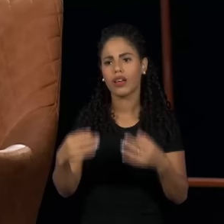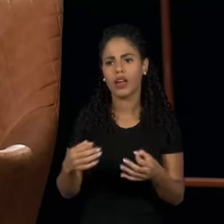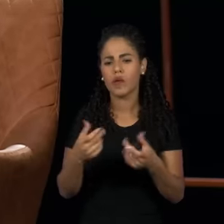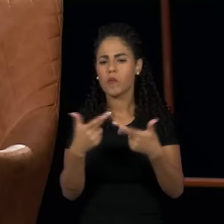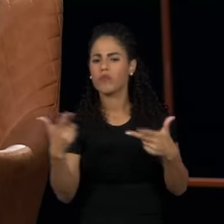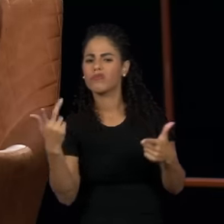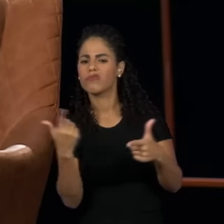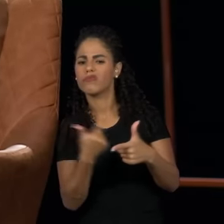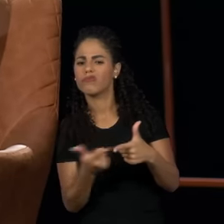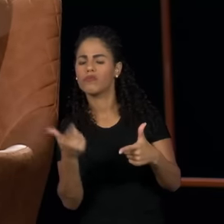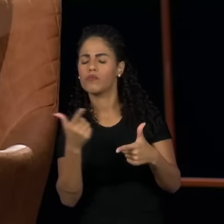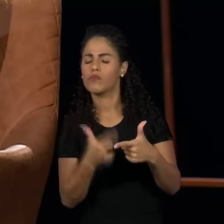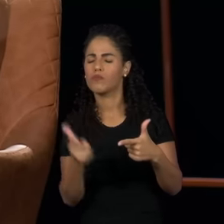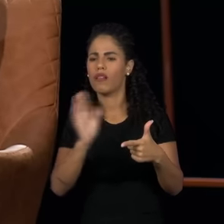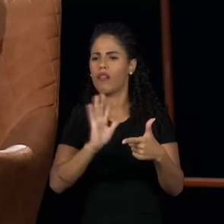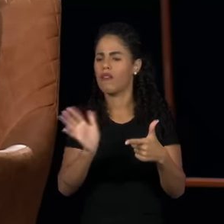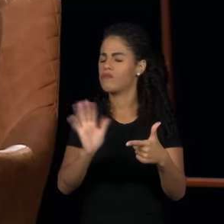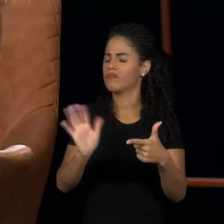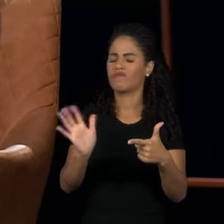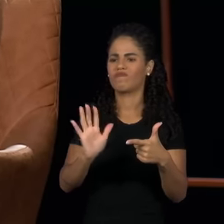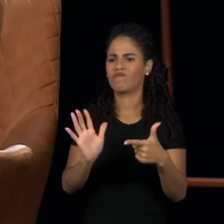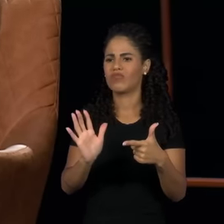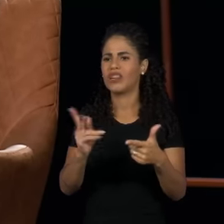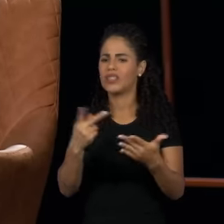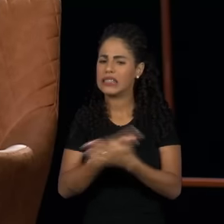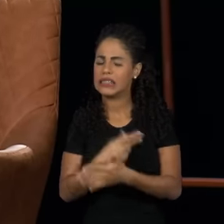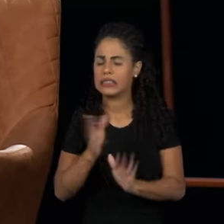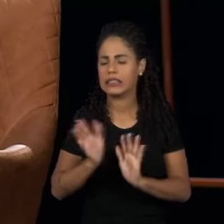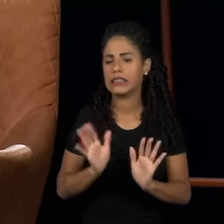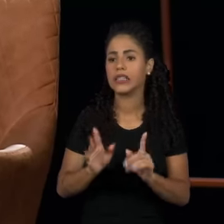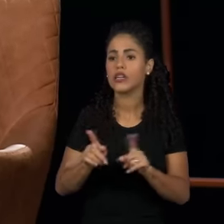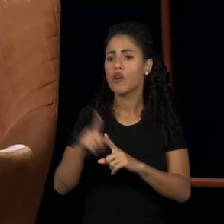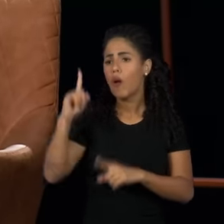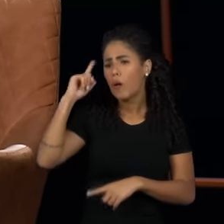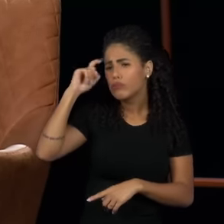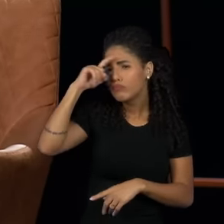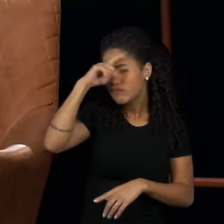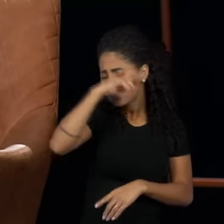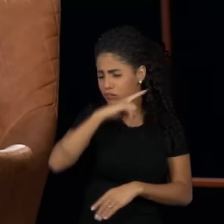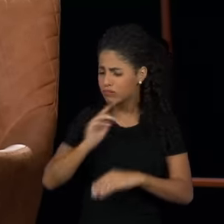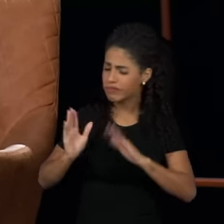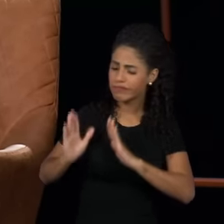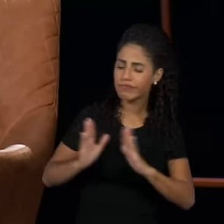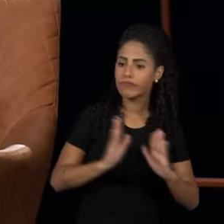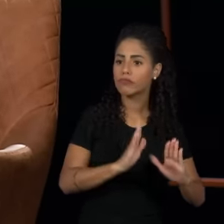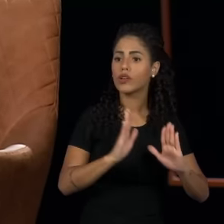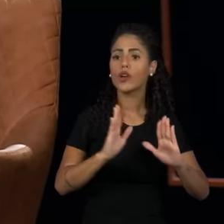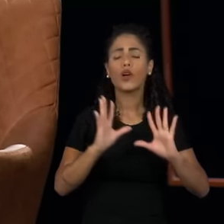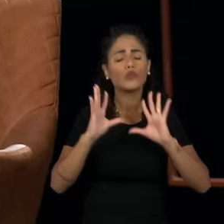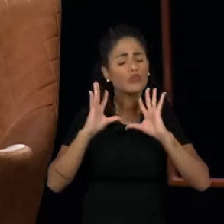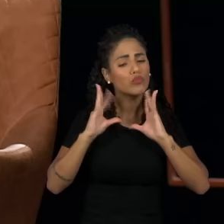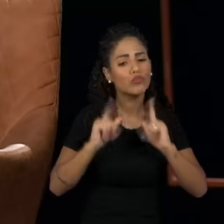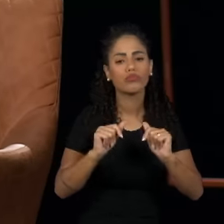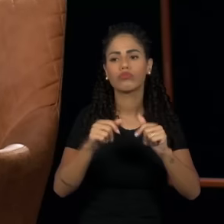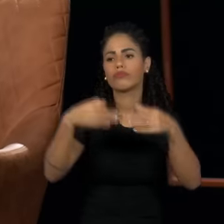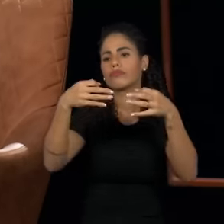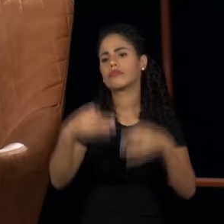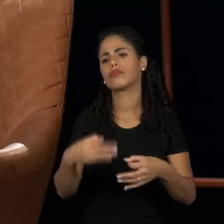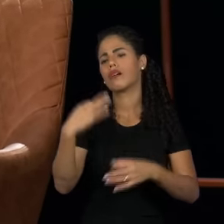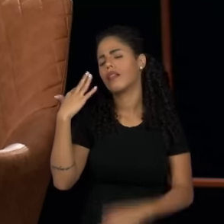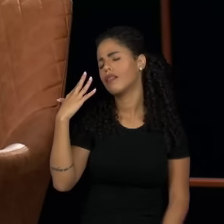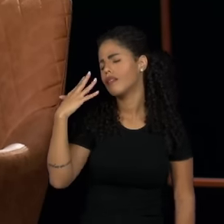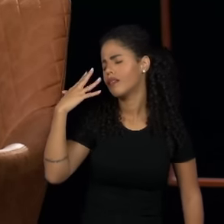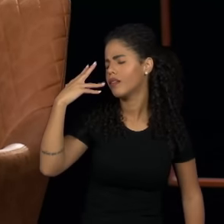errado. E a gente ensaiou com muita dificuldade. A gente passou por um processo difícil. E tudo deu certo e foi lindo, foi